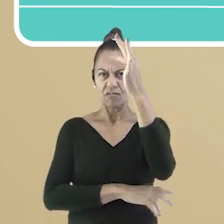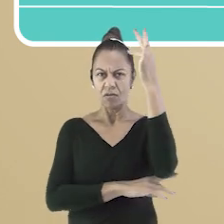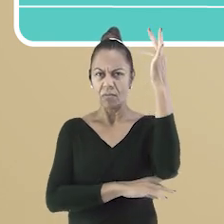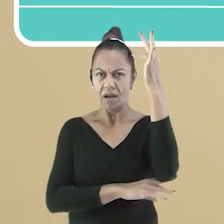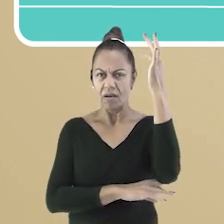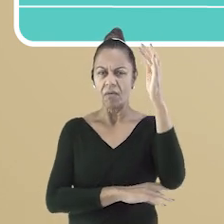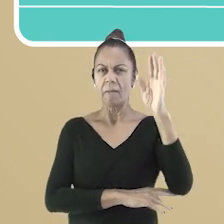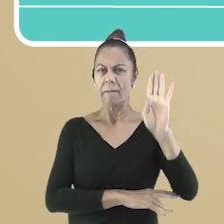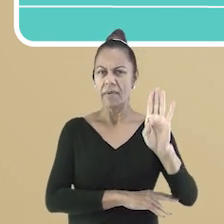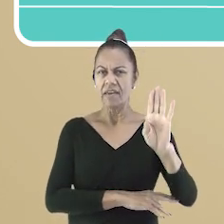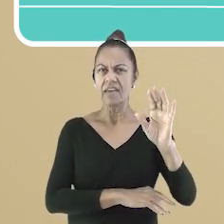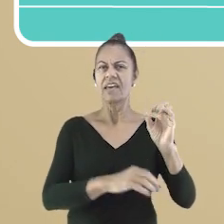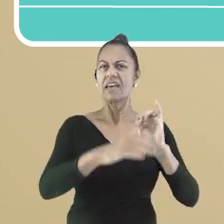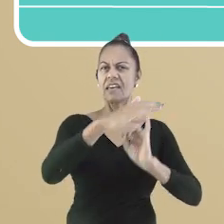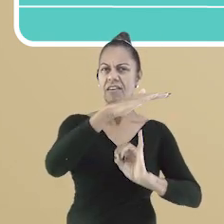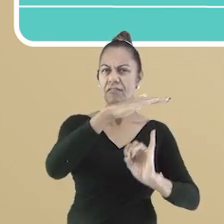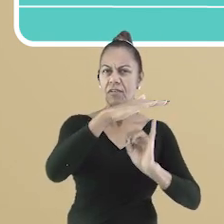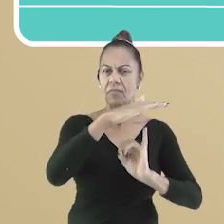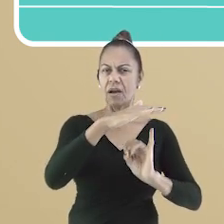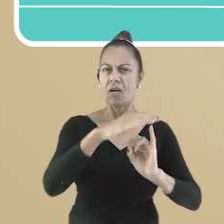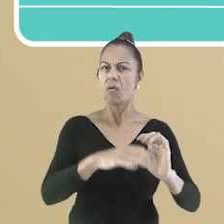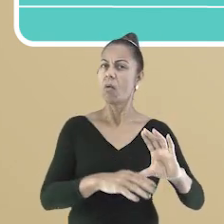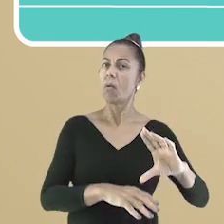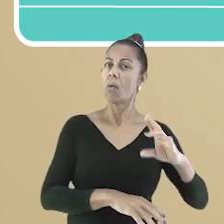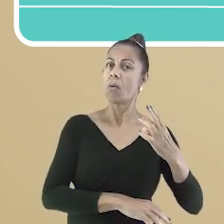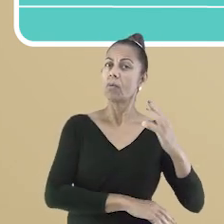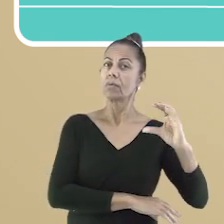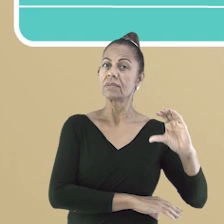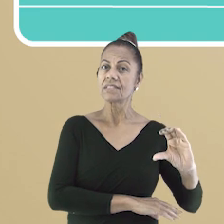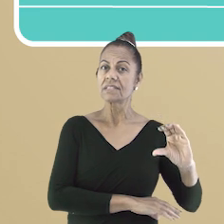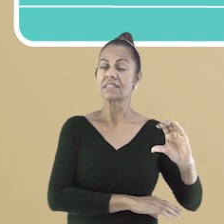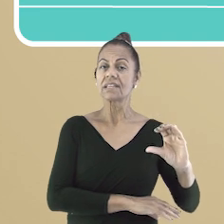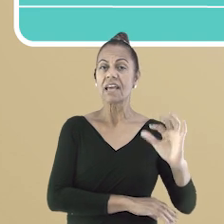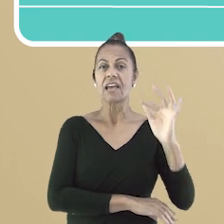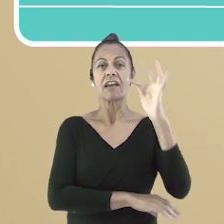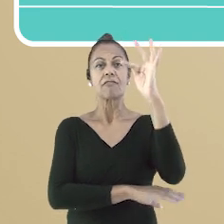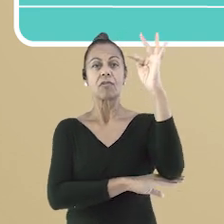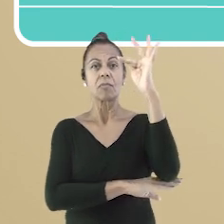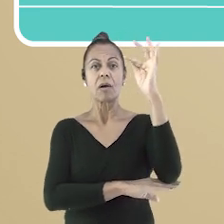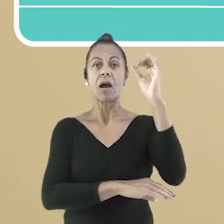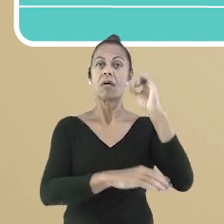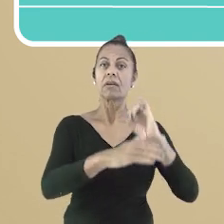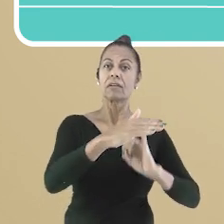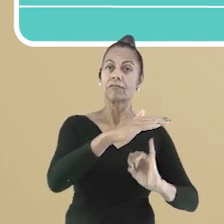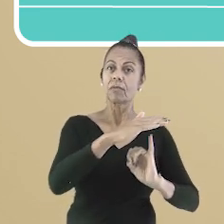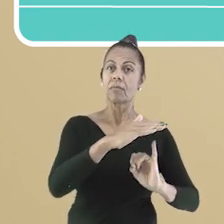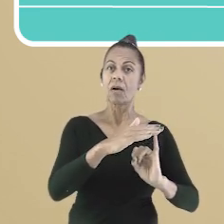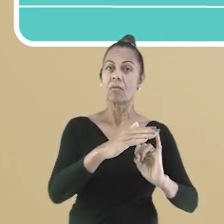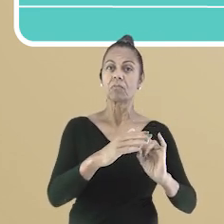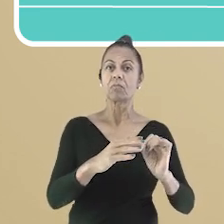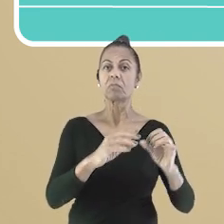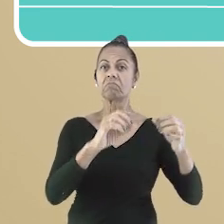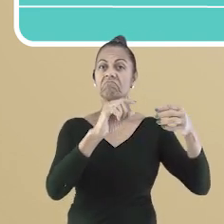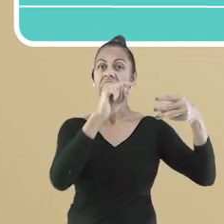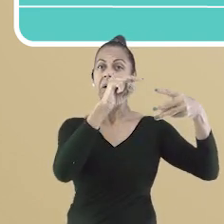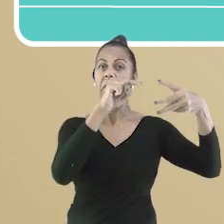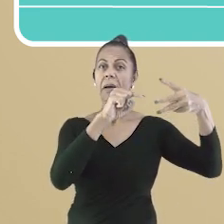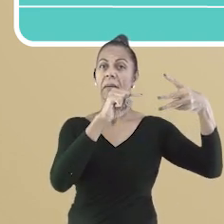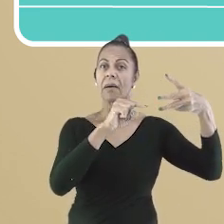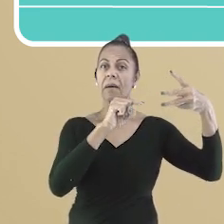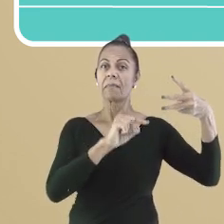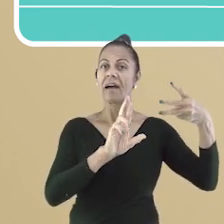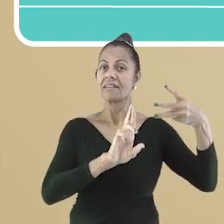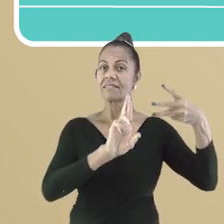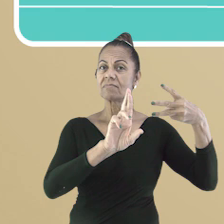entrevista realizada por Paulo Freire e a estudante da EJA? Seria a letra A, linguagem formal? A letra